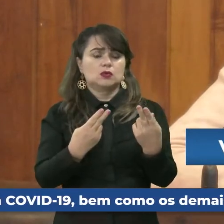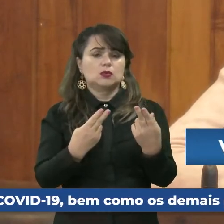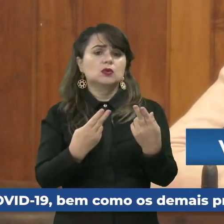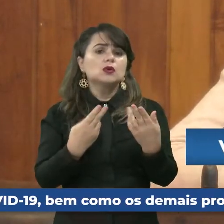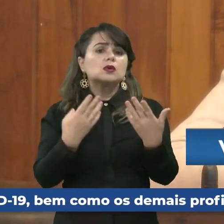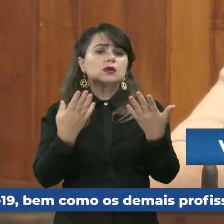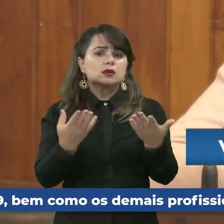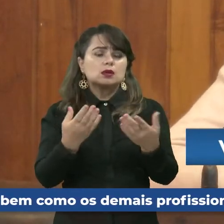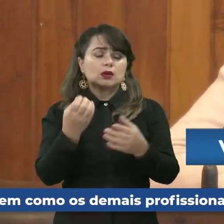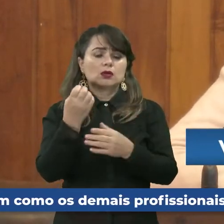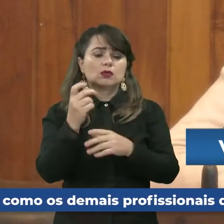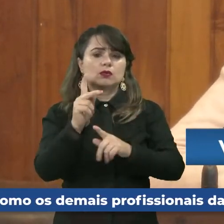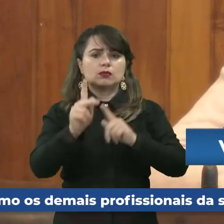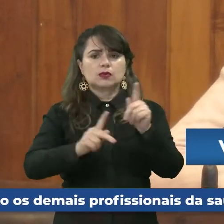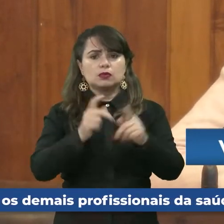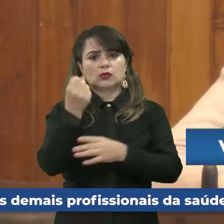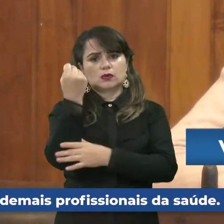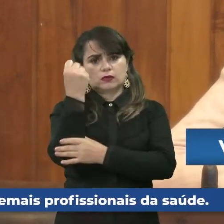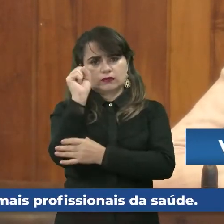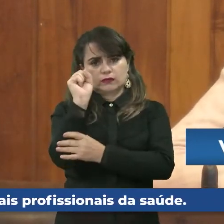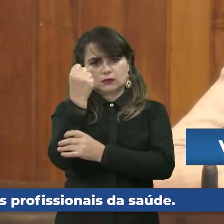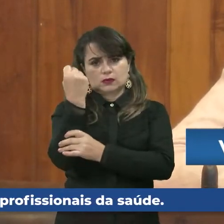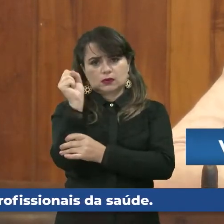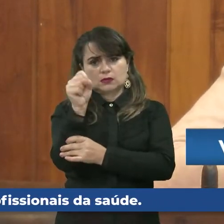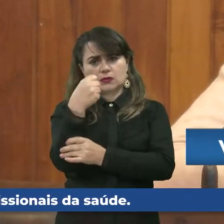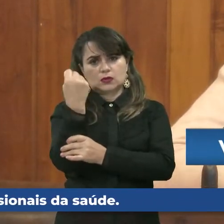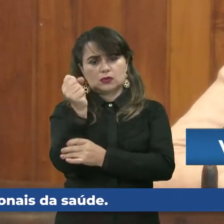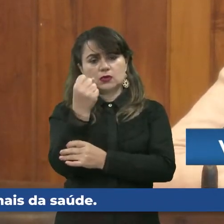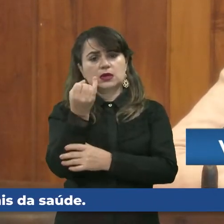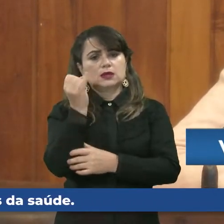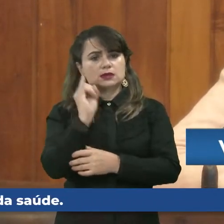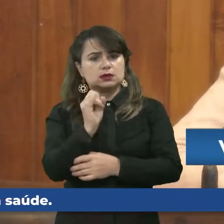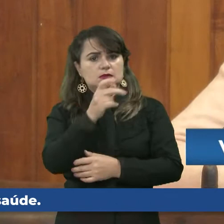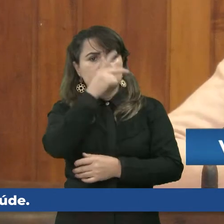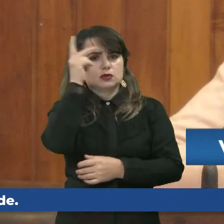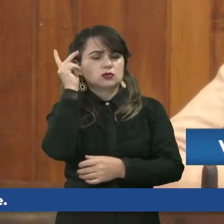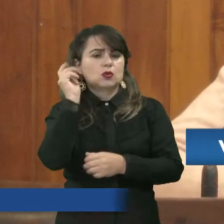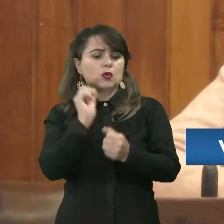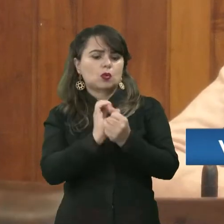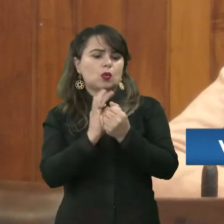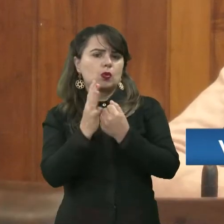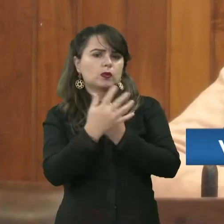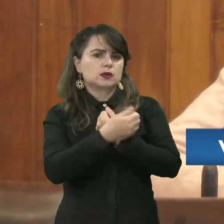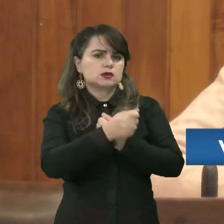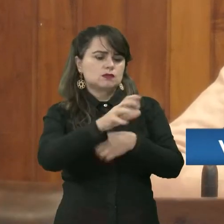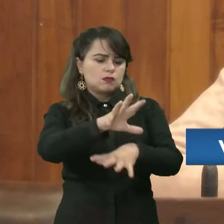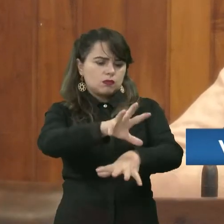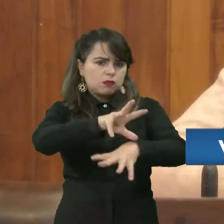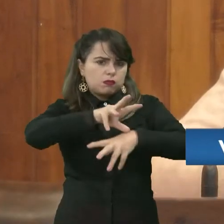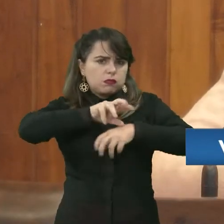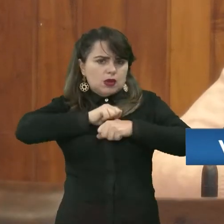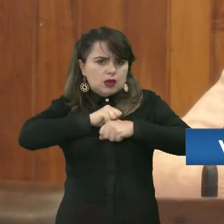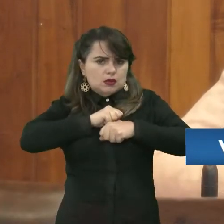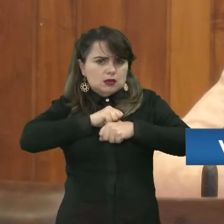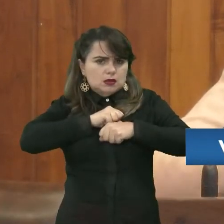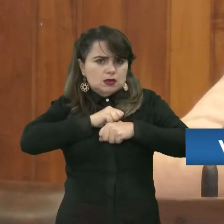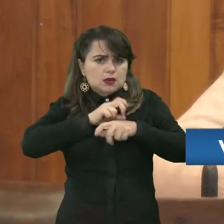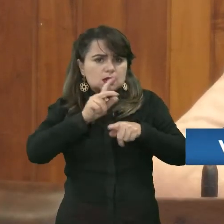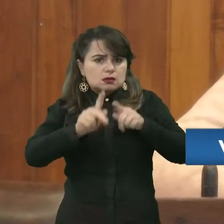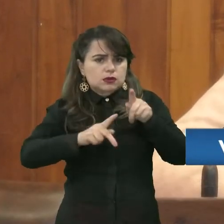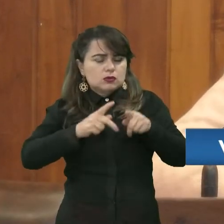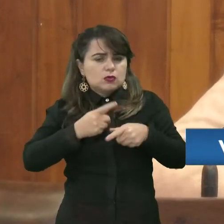pessoa se recupera do Covid, fica sequela. E os fisioterapeutas estão fazendo